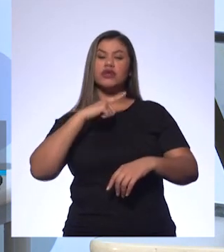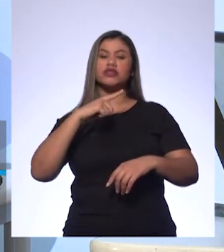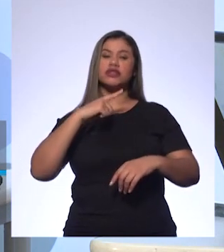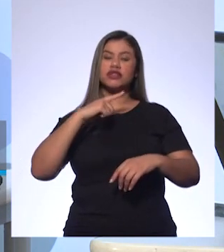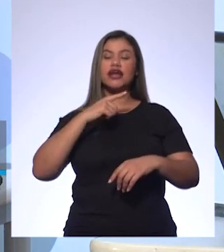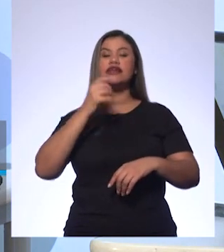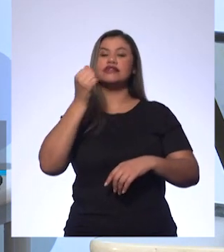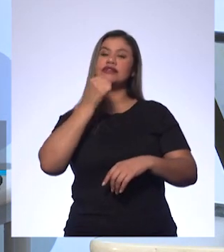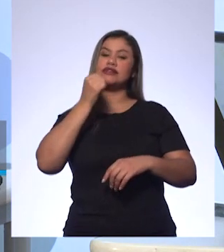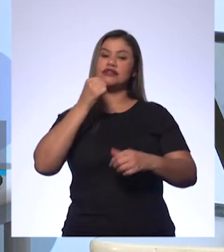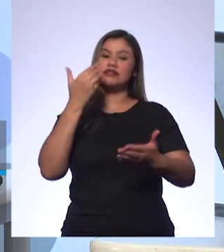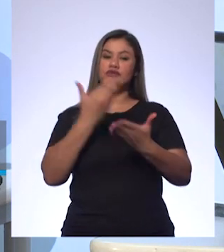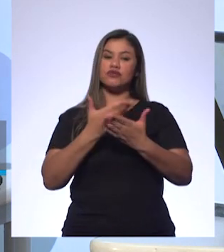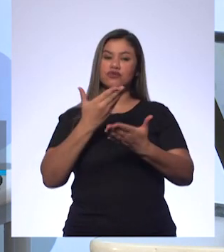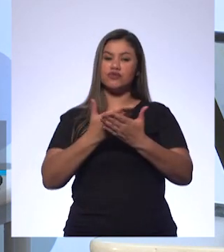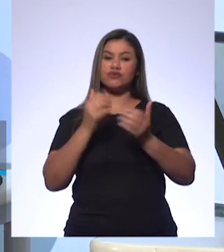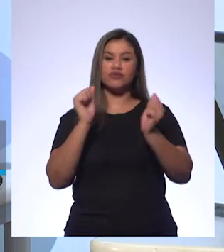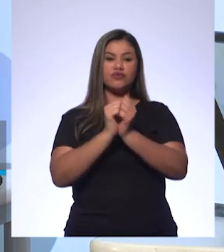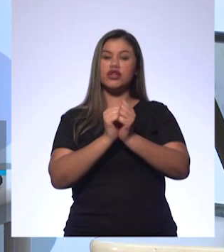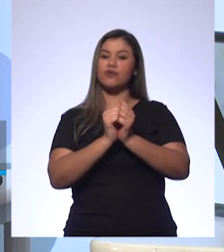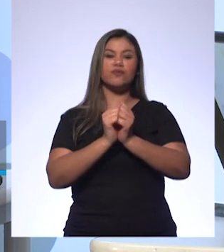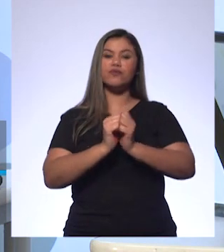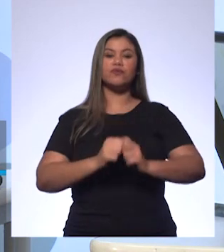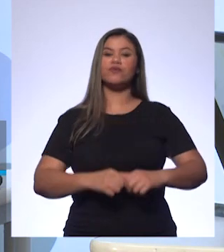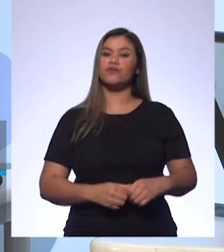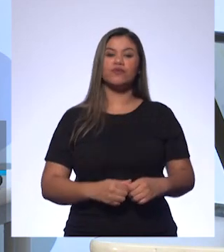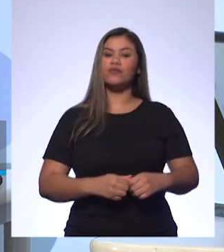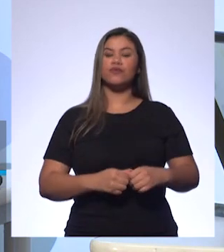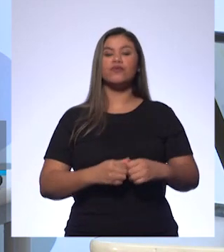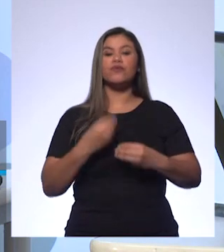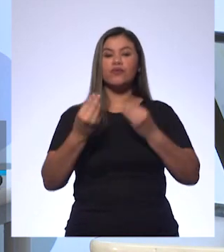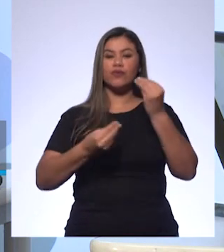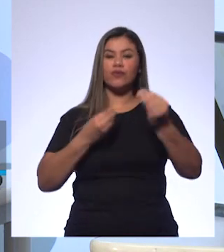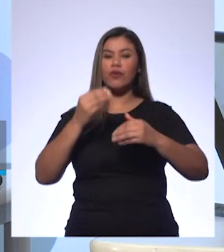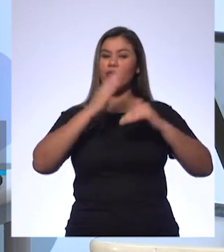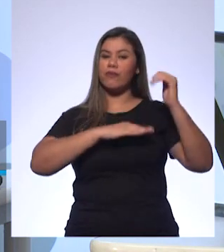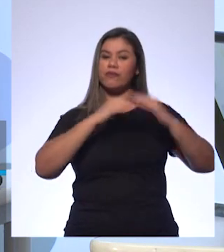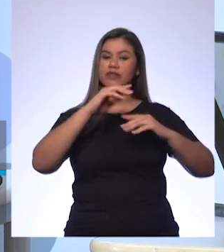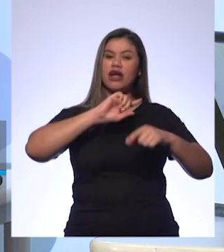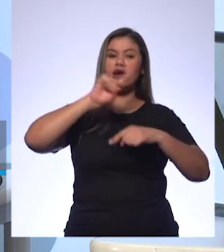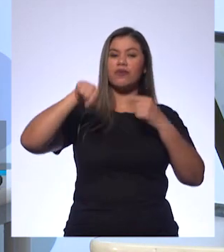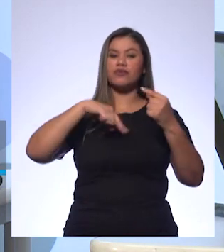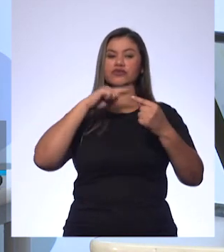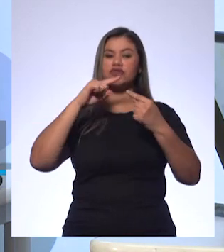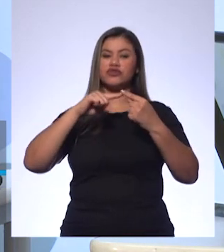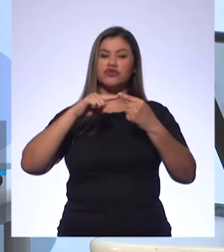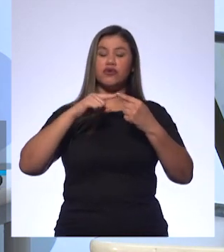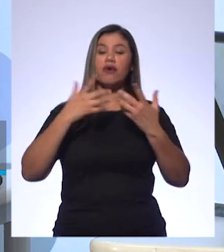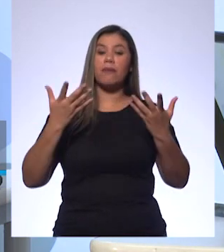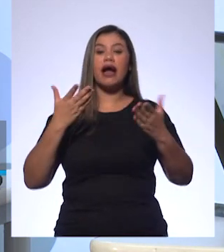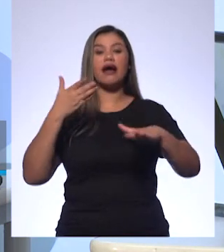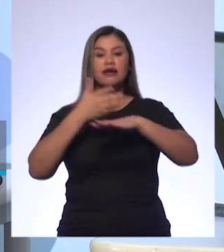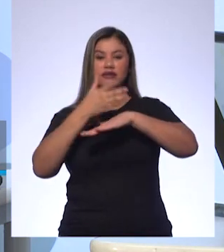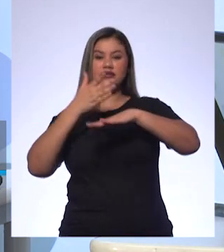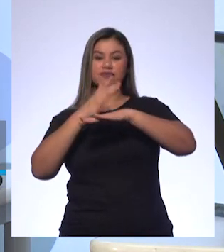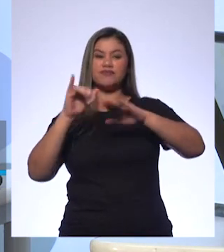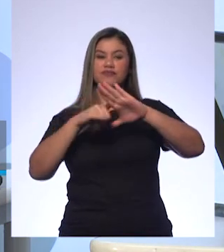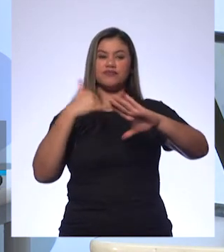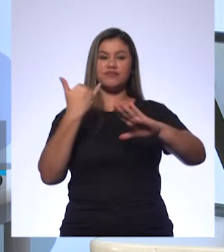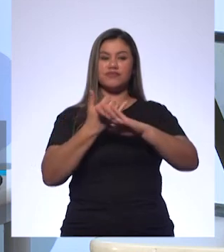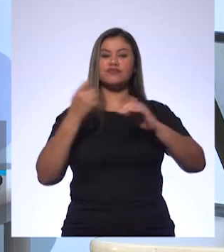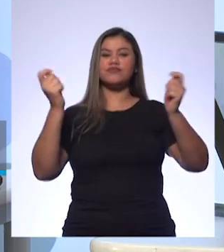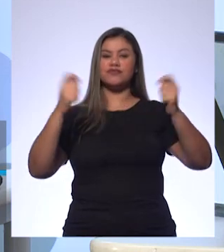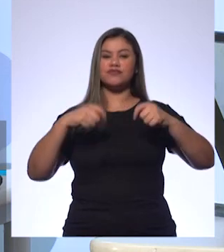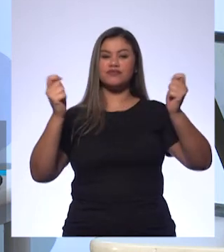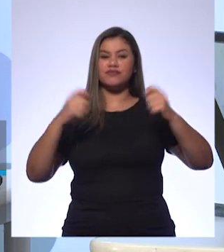lá no YouTube, tá, pessoal? Lembrando que, assim, tem gente que coloca aqui, ah, é habilidade, objetivo. A aula, ela fica disponível lá no YouTube. Então, dá para